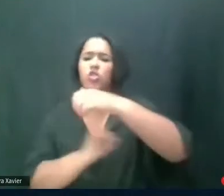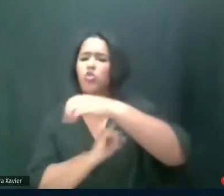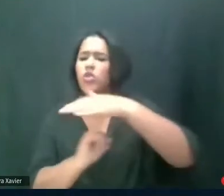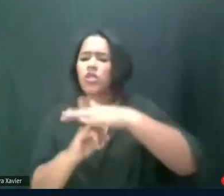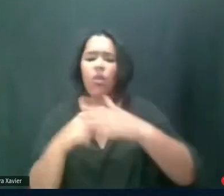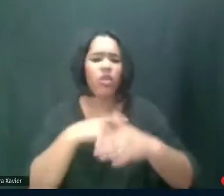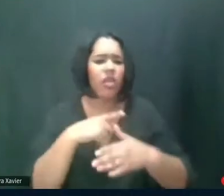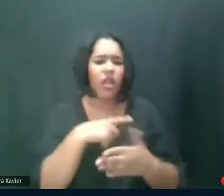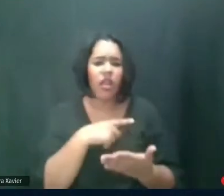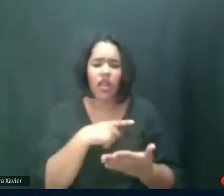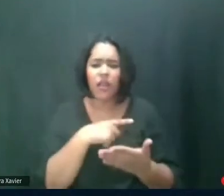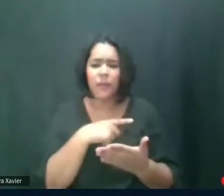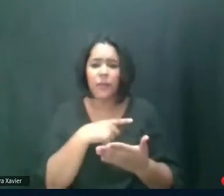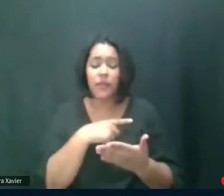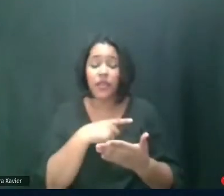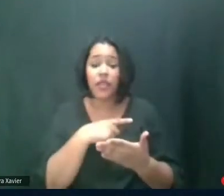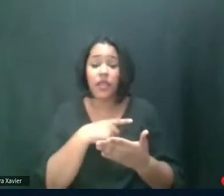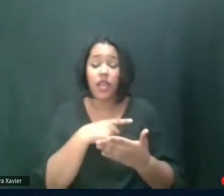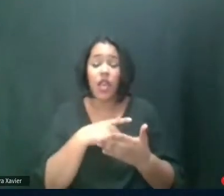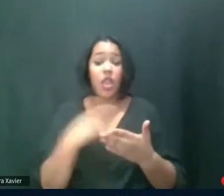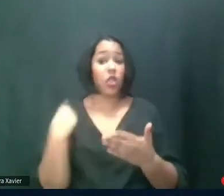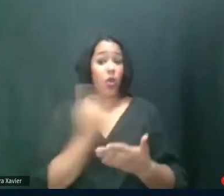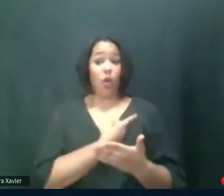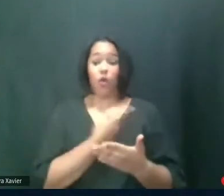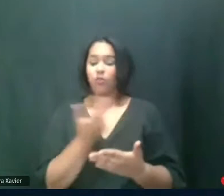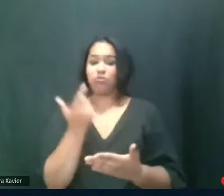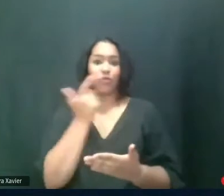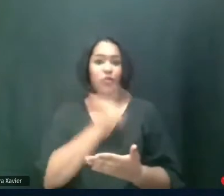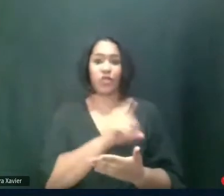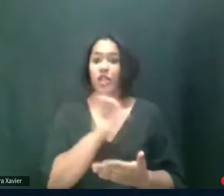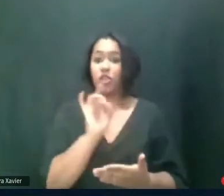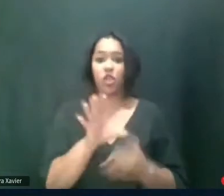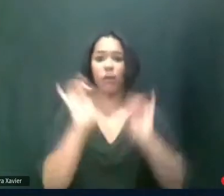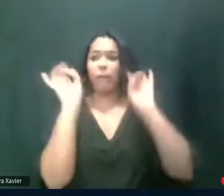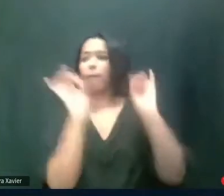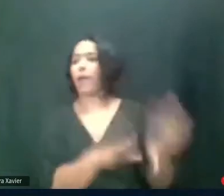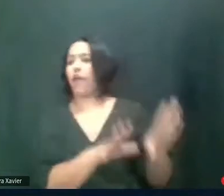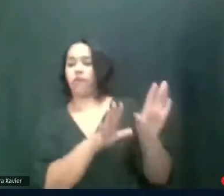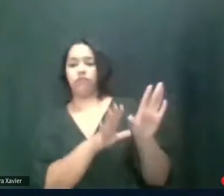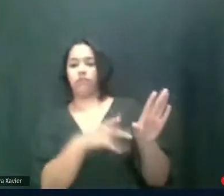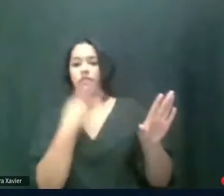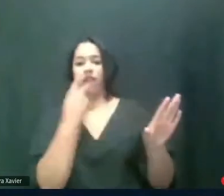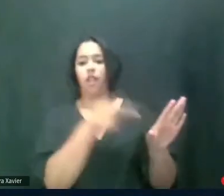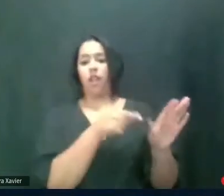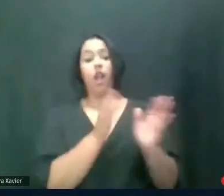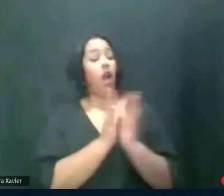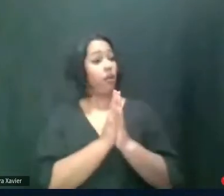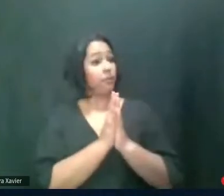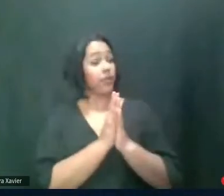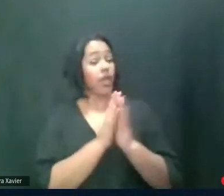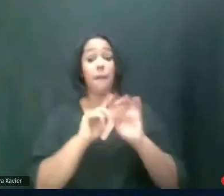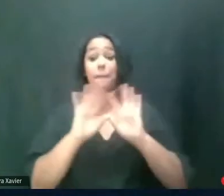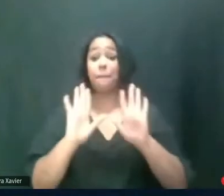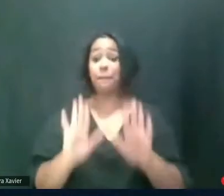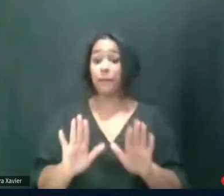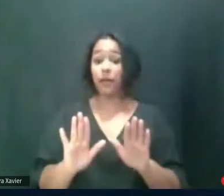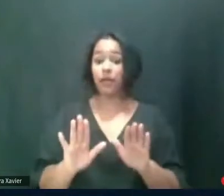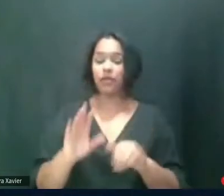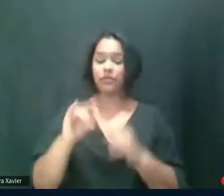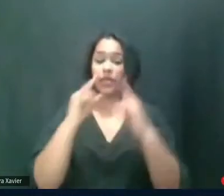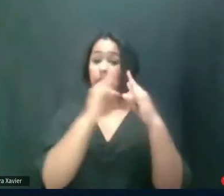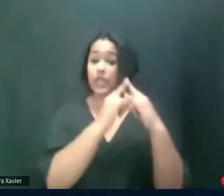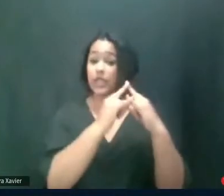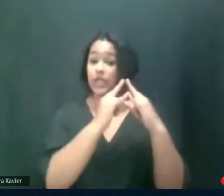desses profissionais, a gente não consegue simplesmente abandonar, né? E falar. Porém, o